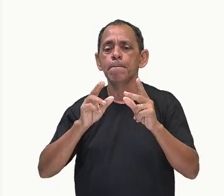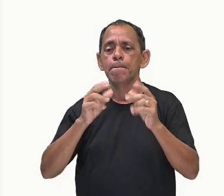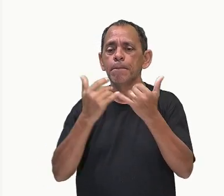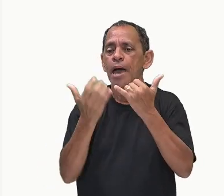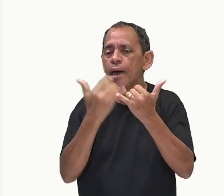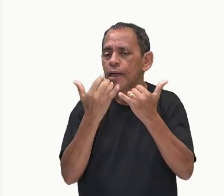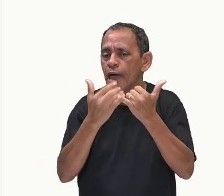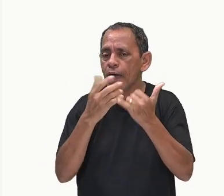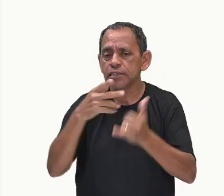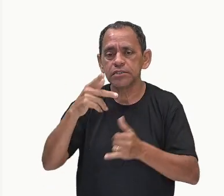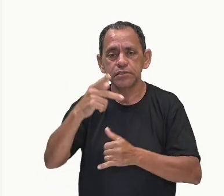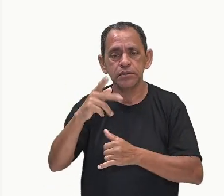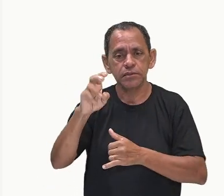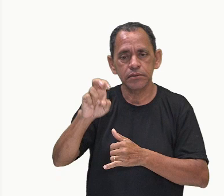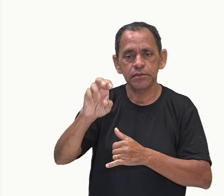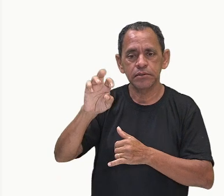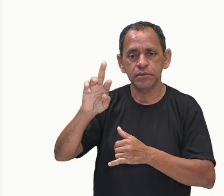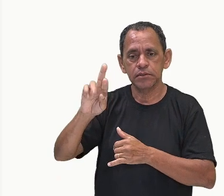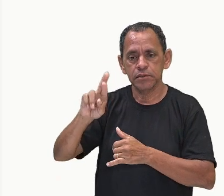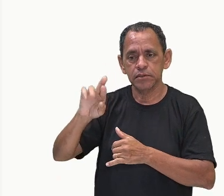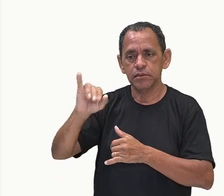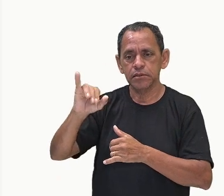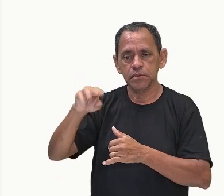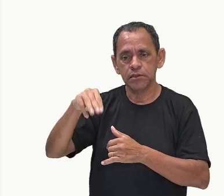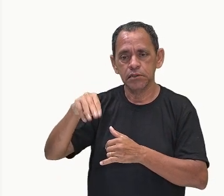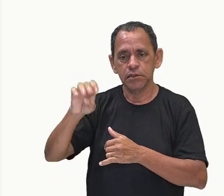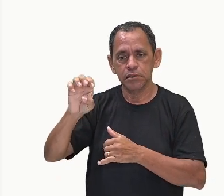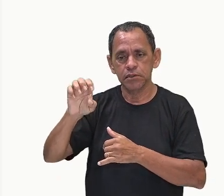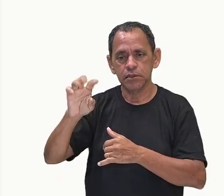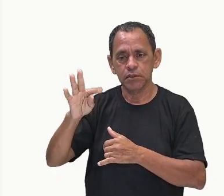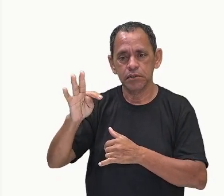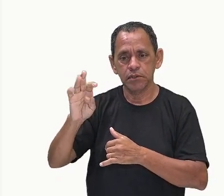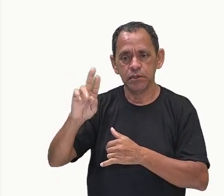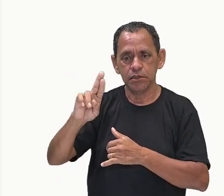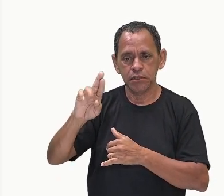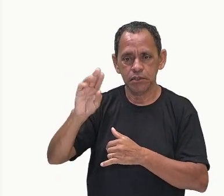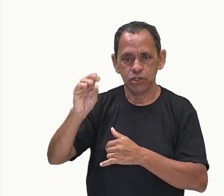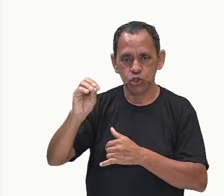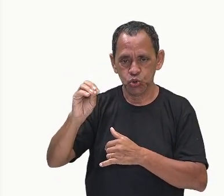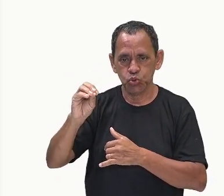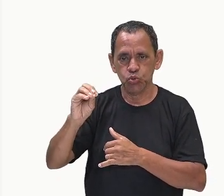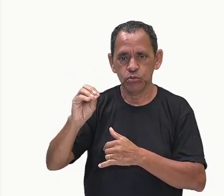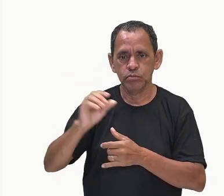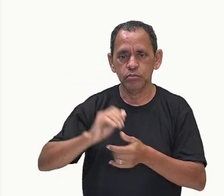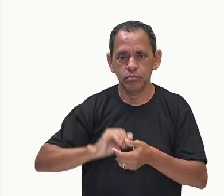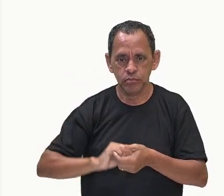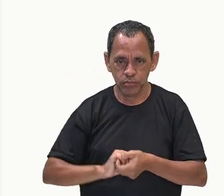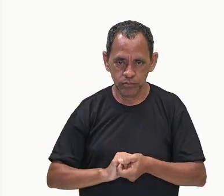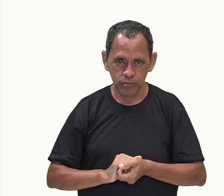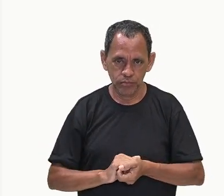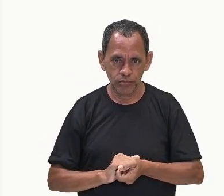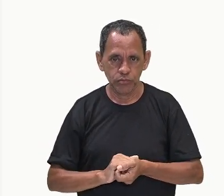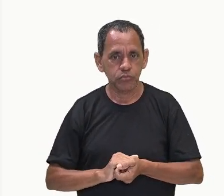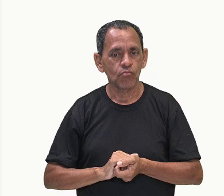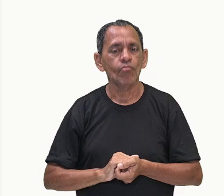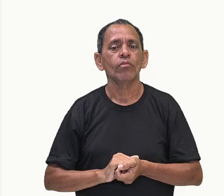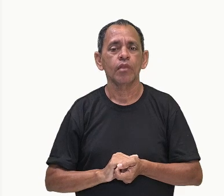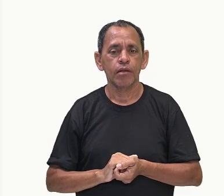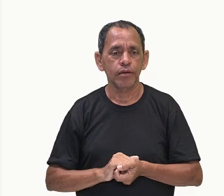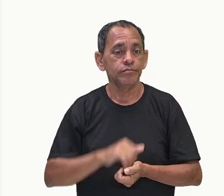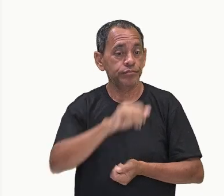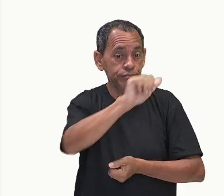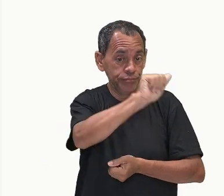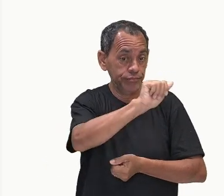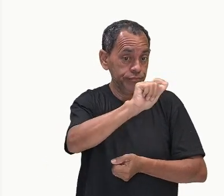da circunferência a gente chama de comprimento, tá bom? Então, a área lateral, quando a gente quiser calcular